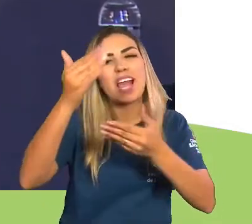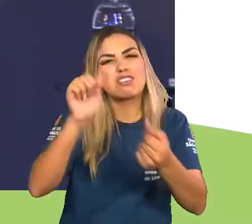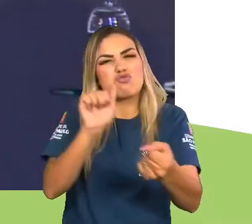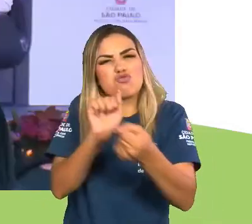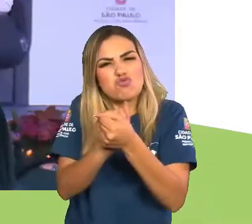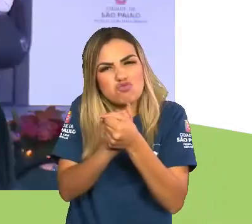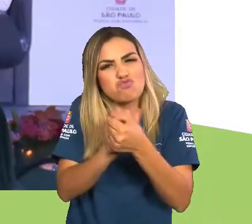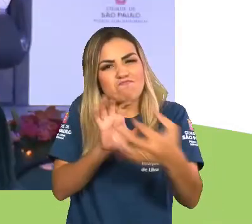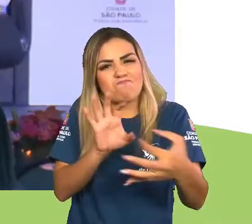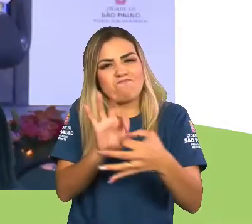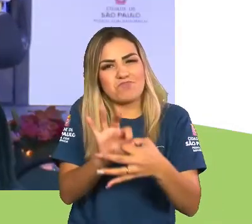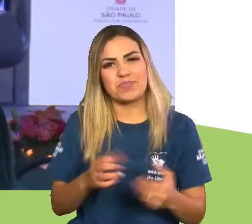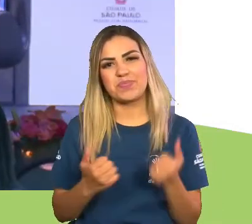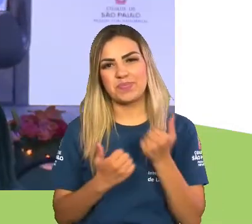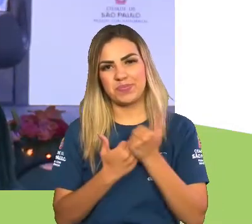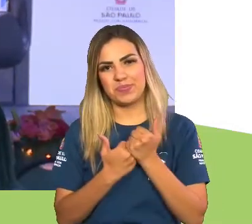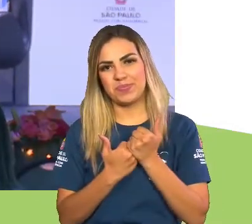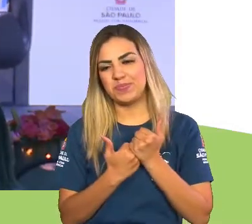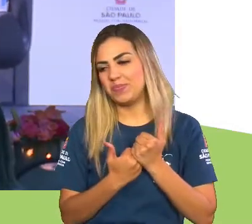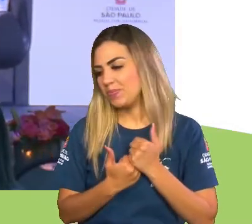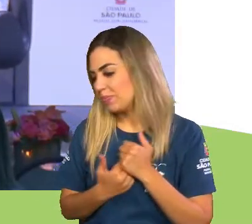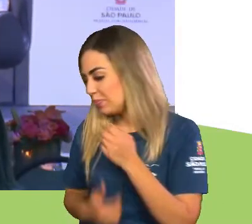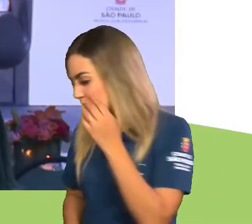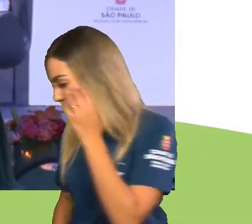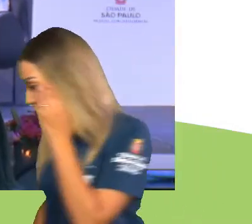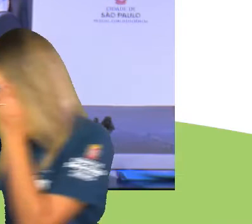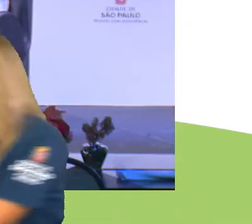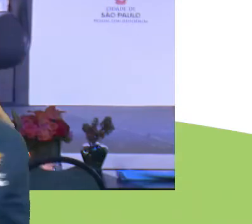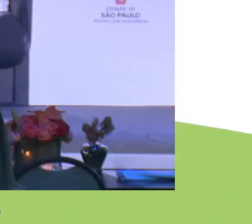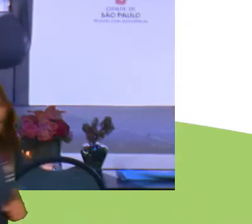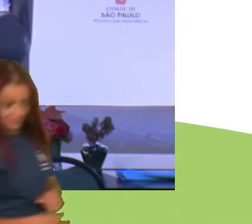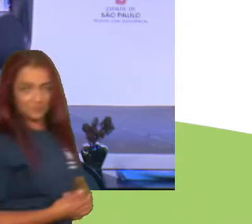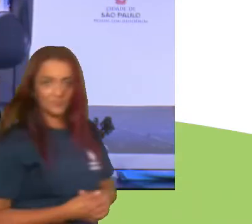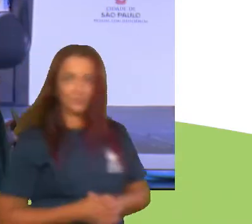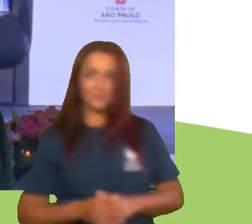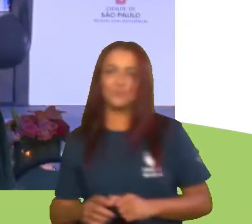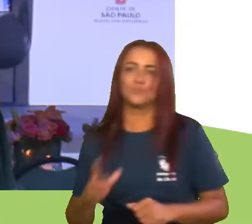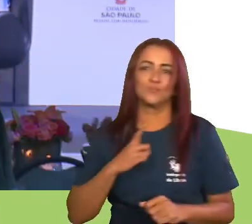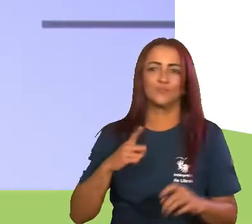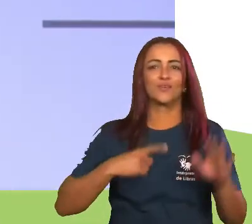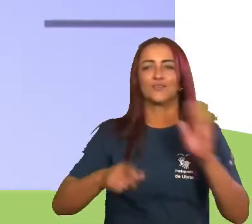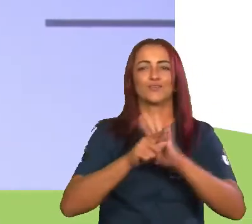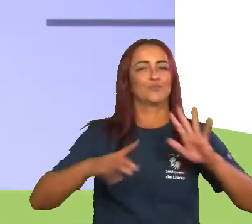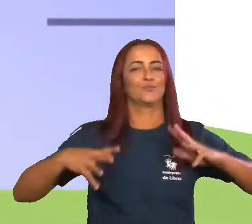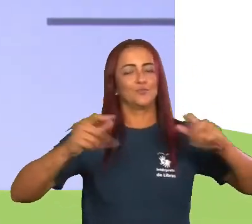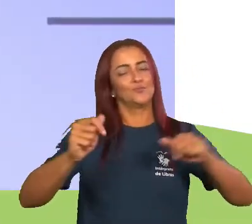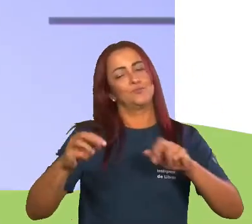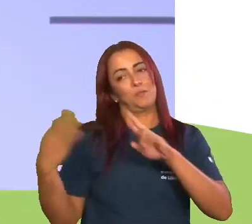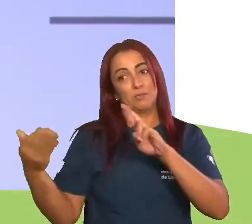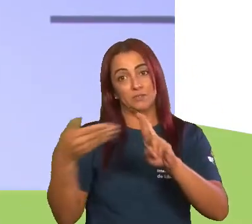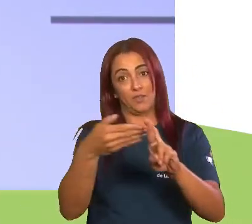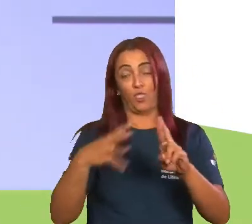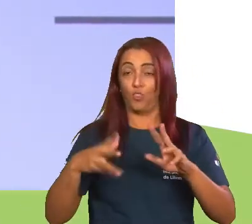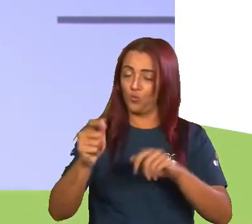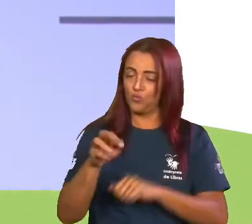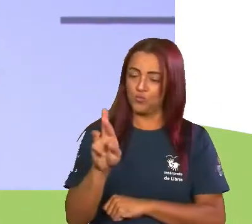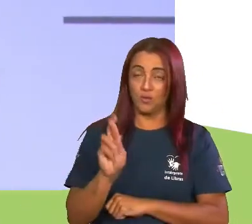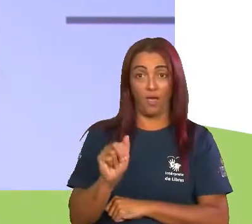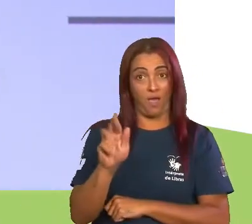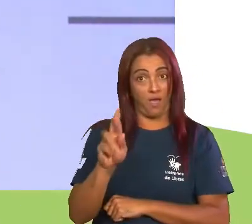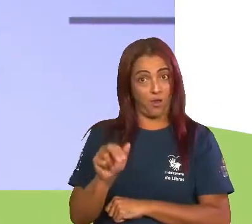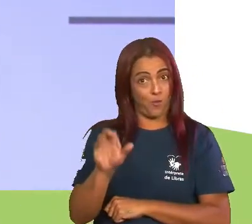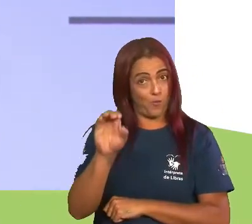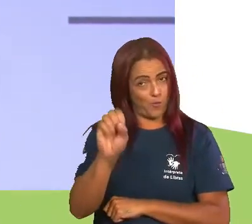junto. Muito obrigada, Débora Carlinhos. Olha, em nome de todos os raros, eu quero dizer para o meu raro